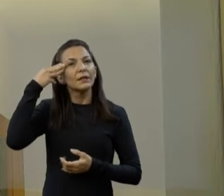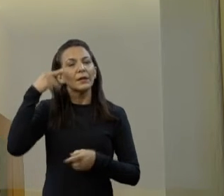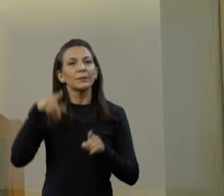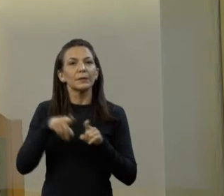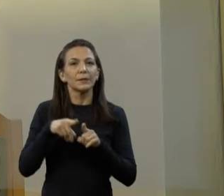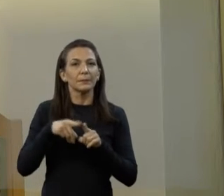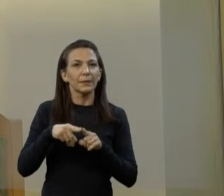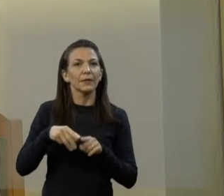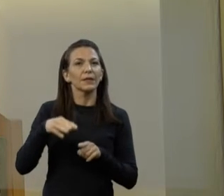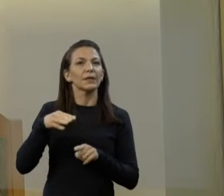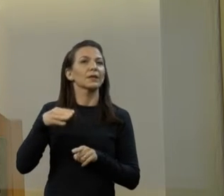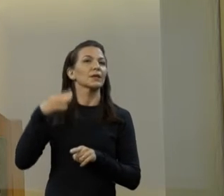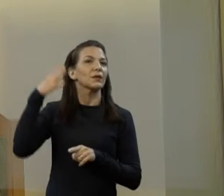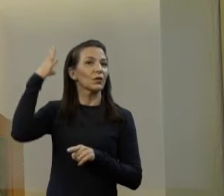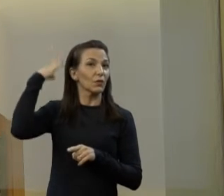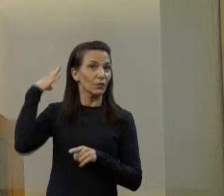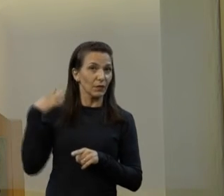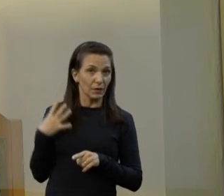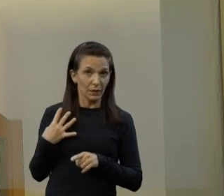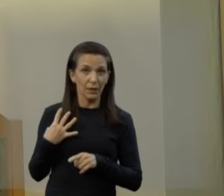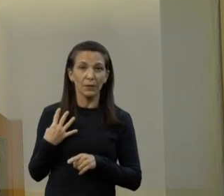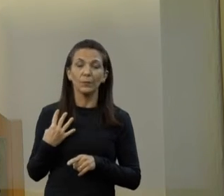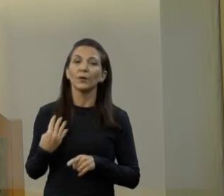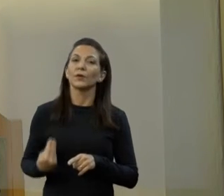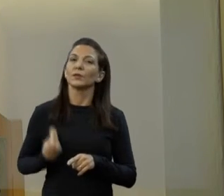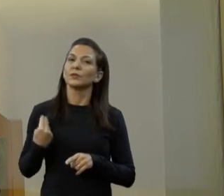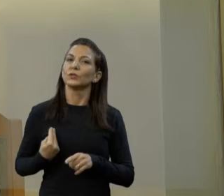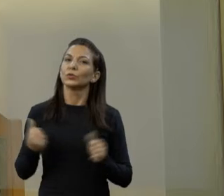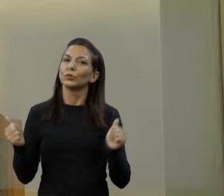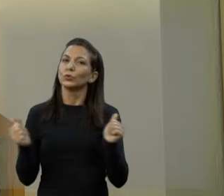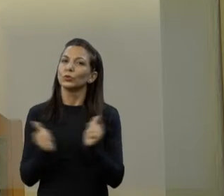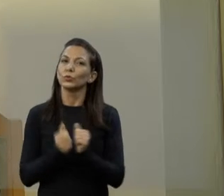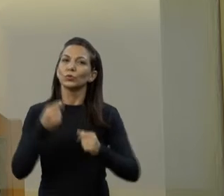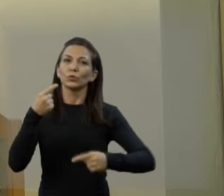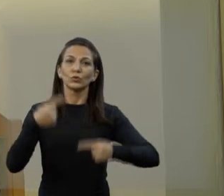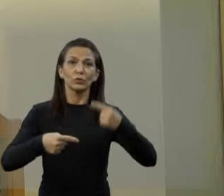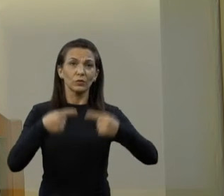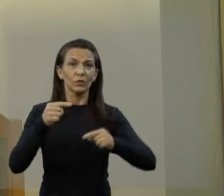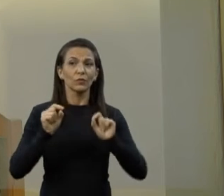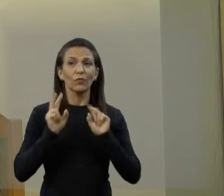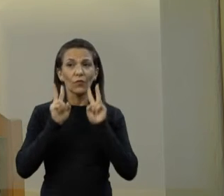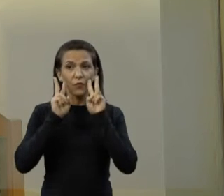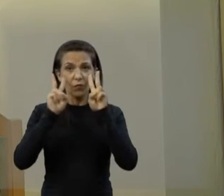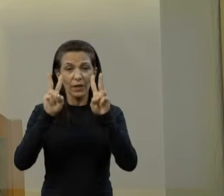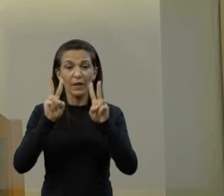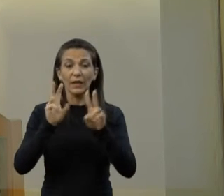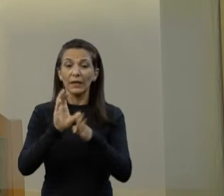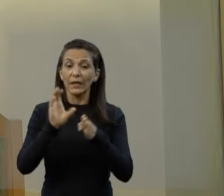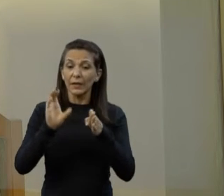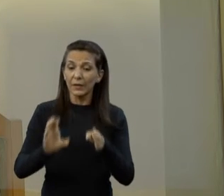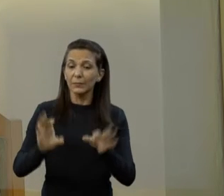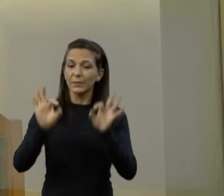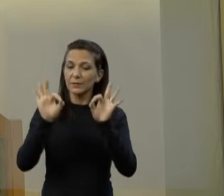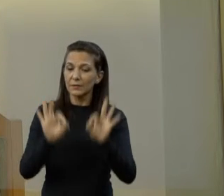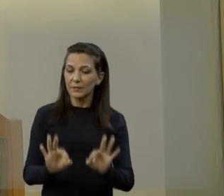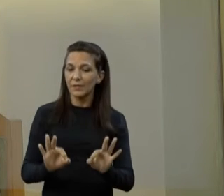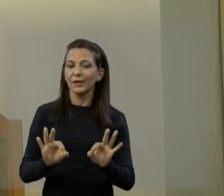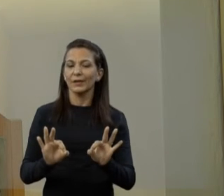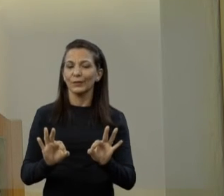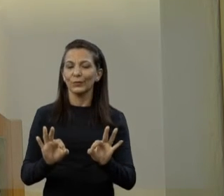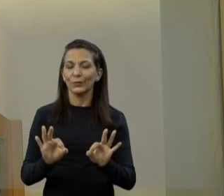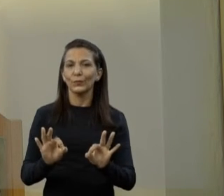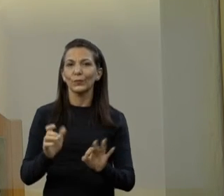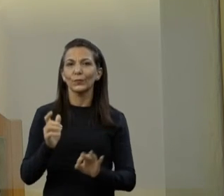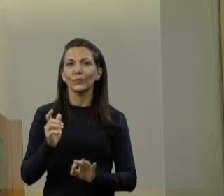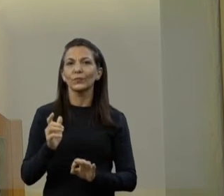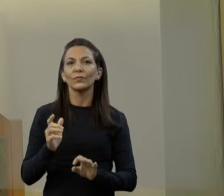dizem que participaram de Parte dessas discussões nós vamos aí que a câmara municipal tá dando certo para ouvir